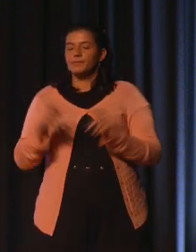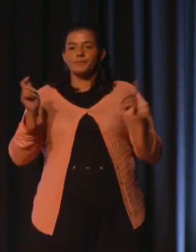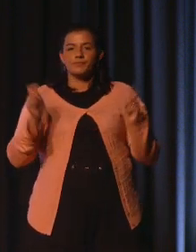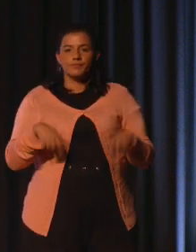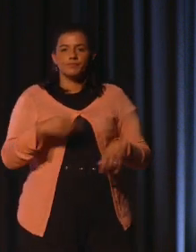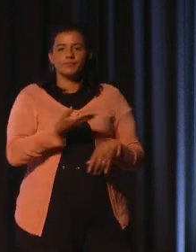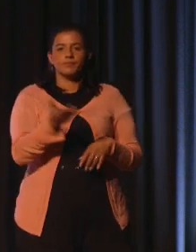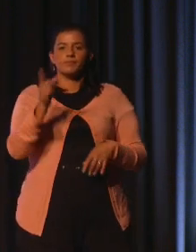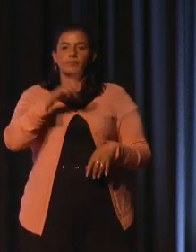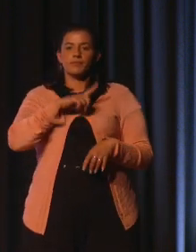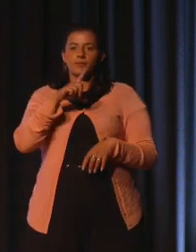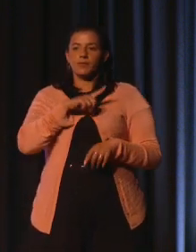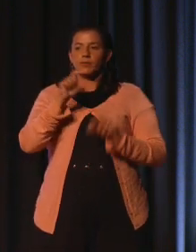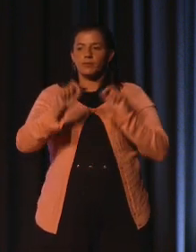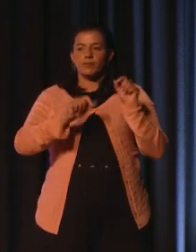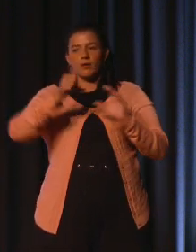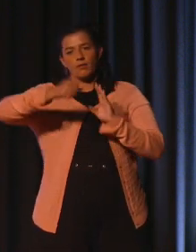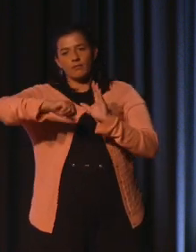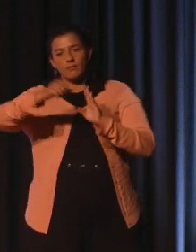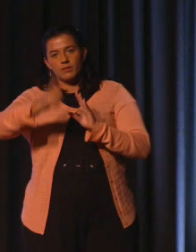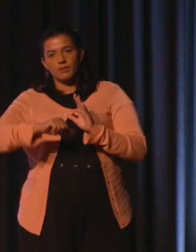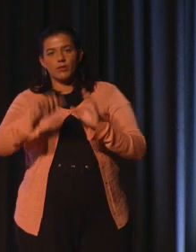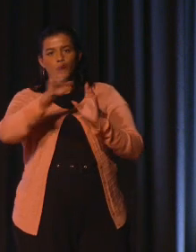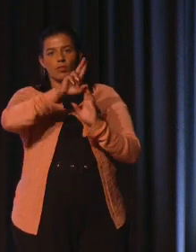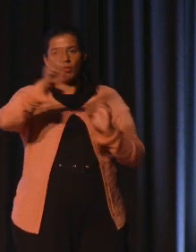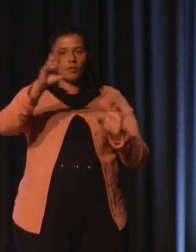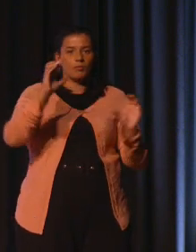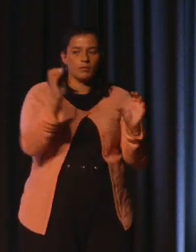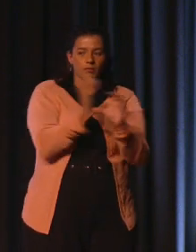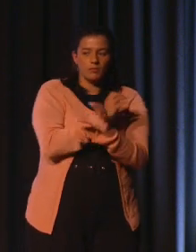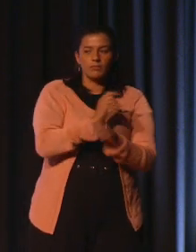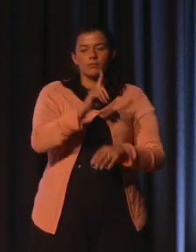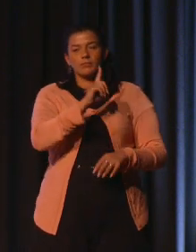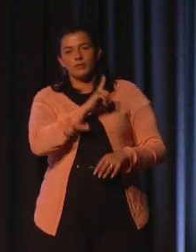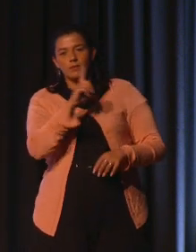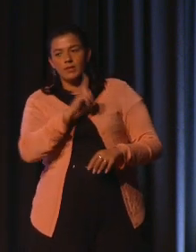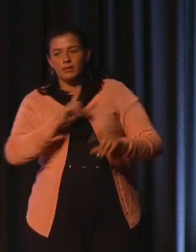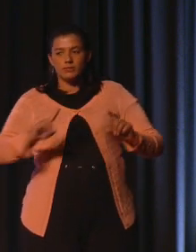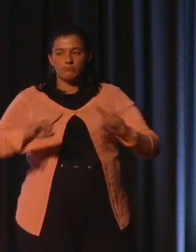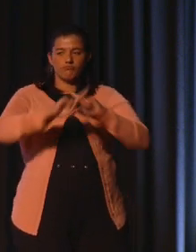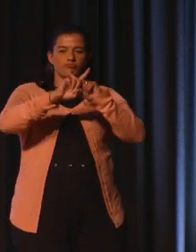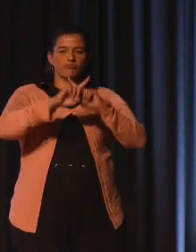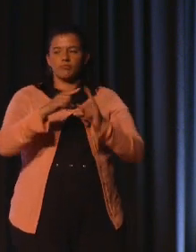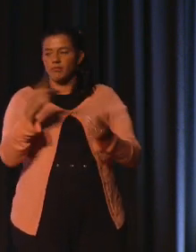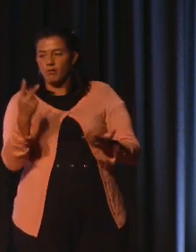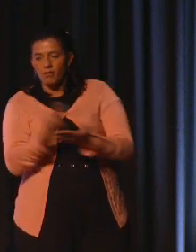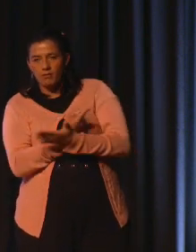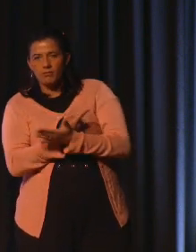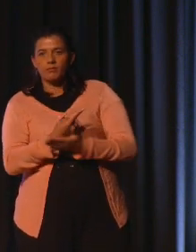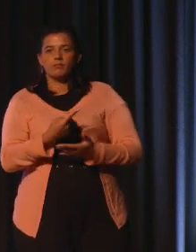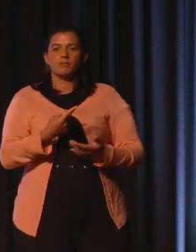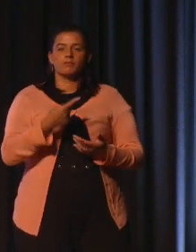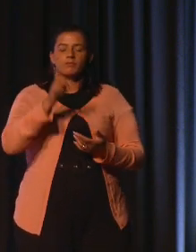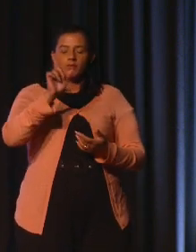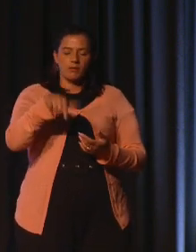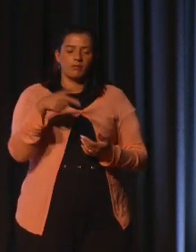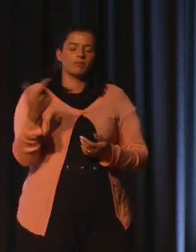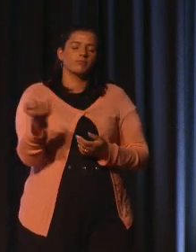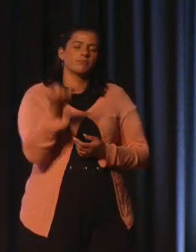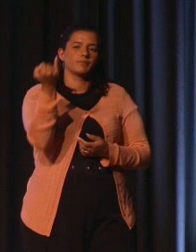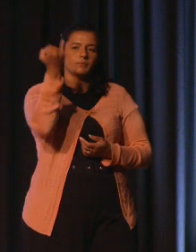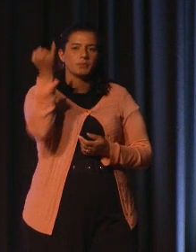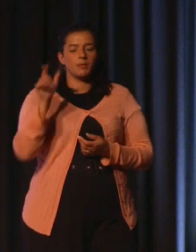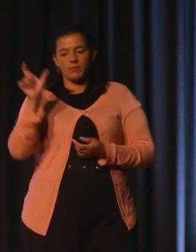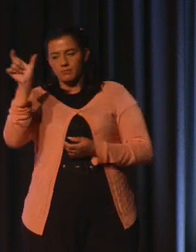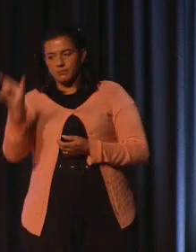ele tem para a gente poder avaliar, por exemplo, o nome do paciente está completo? Está divergente? Está ilegível? Tá? Isso é importante para a segurança